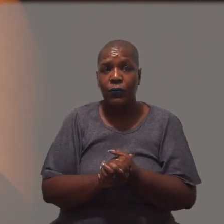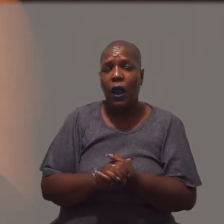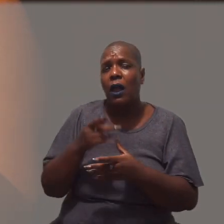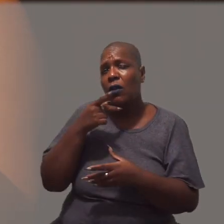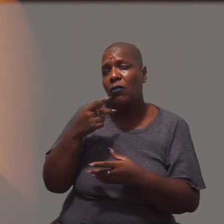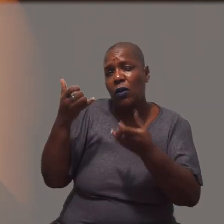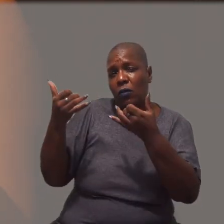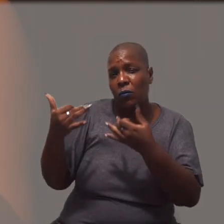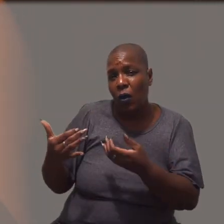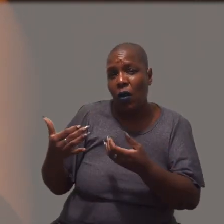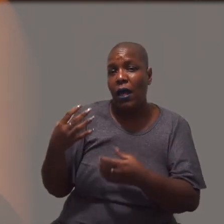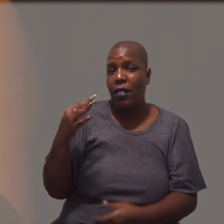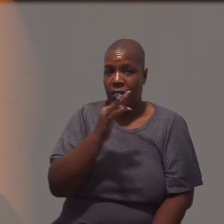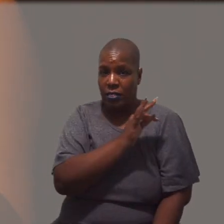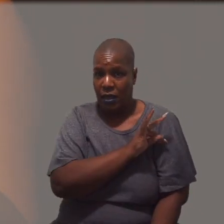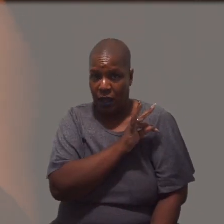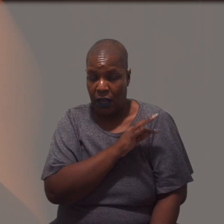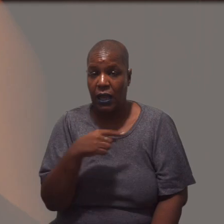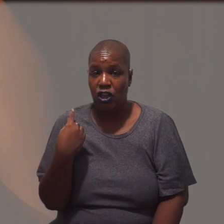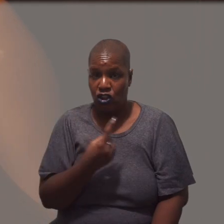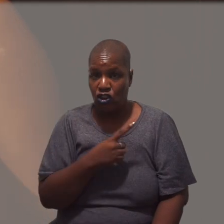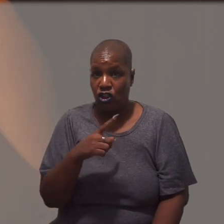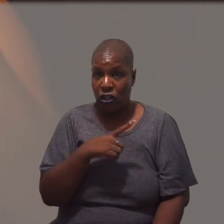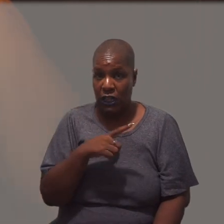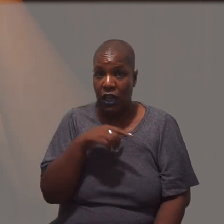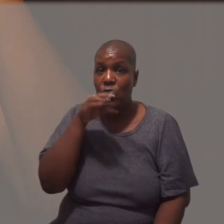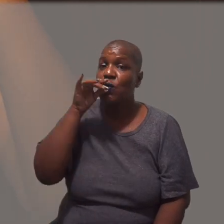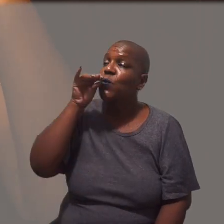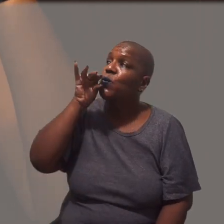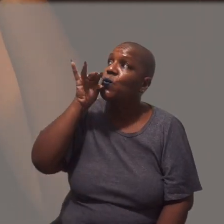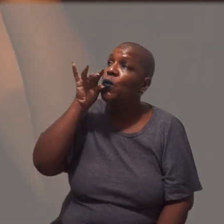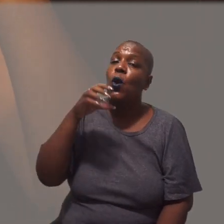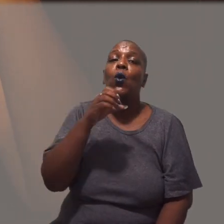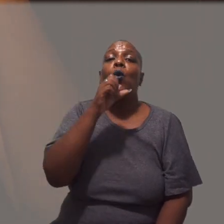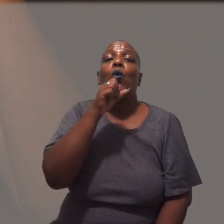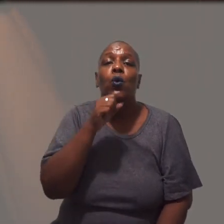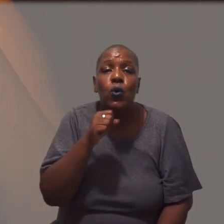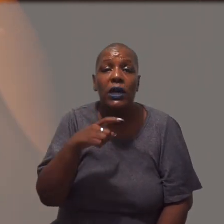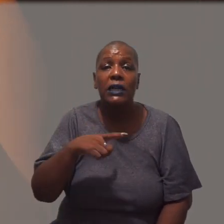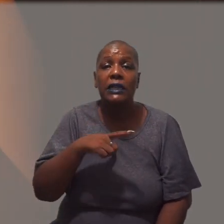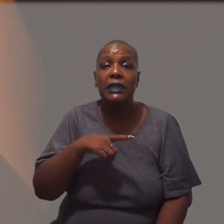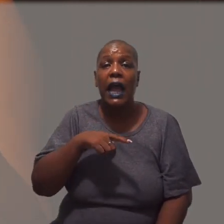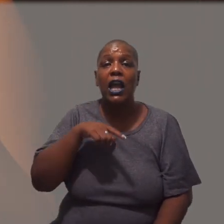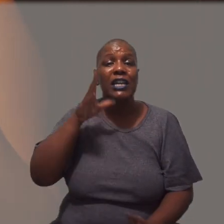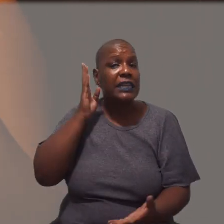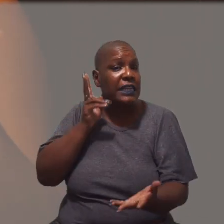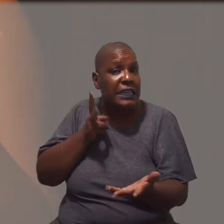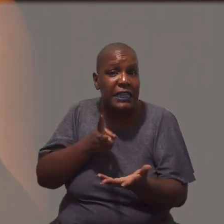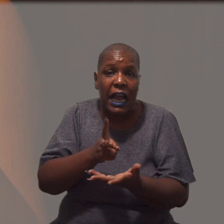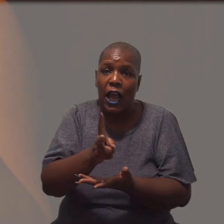pouco sobre as técnicas, né? A gente tem que vibrar o lábio, soprar e um fluxo de